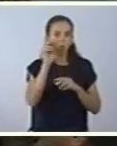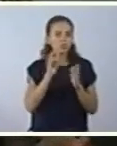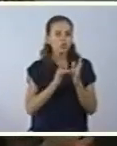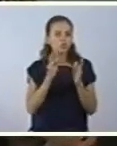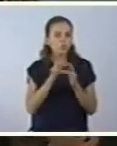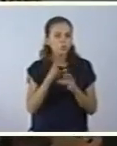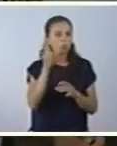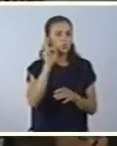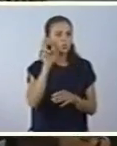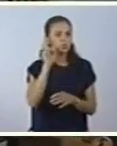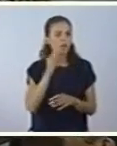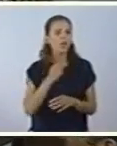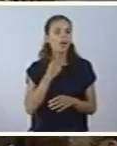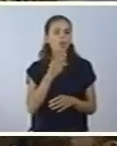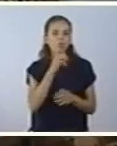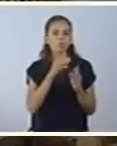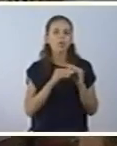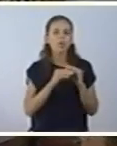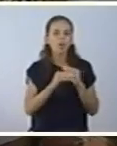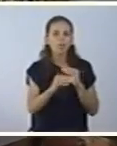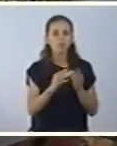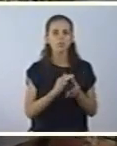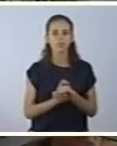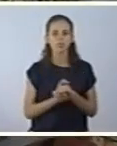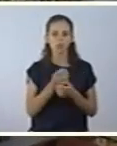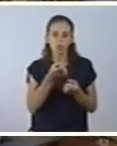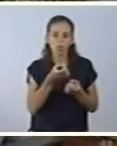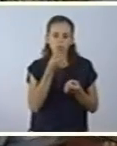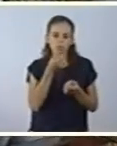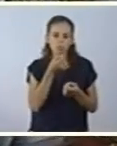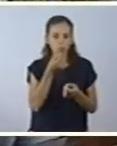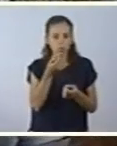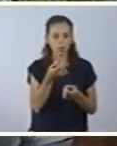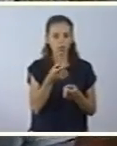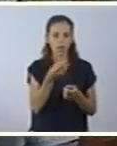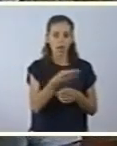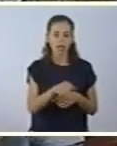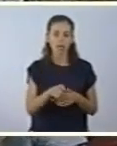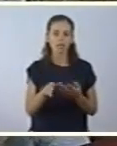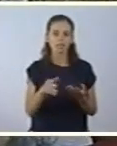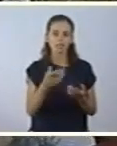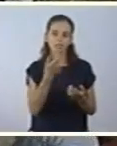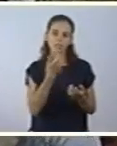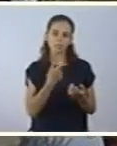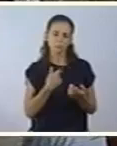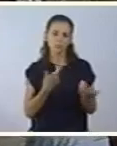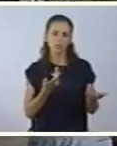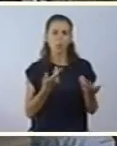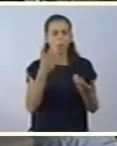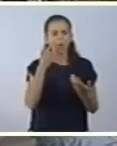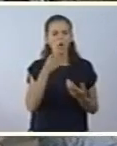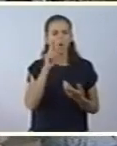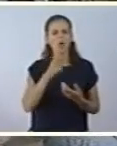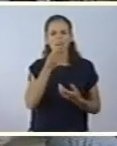escutar a voz do silêncio. E daí um bocadinho, dizia ela, a criança dizia-lhe, oh